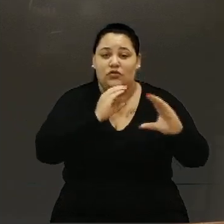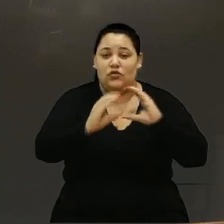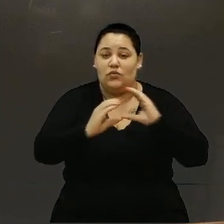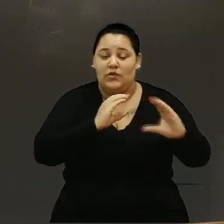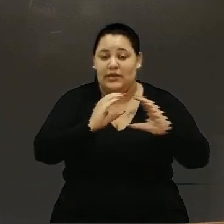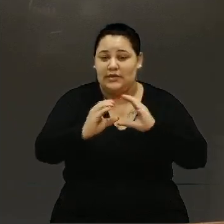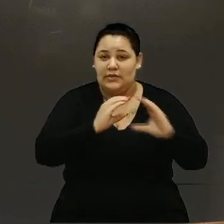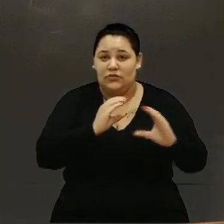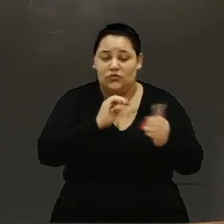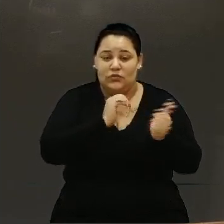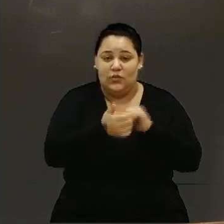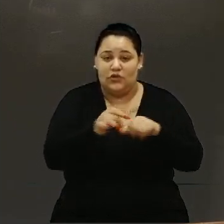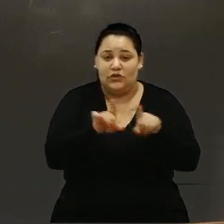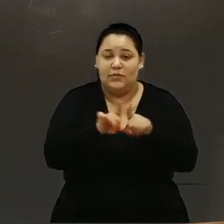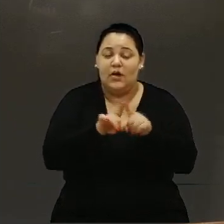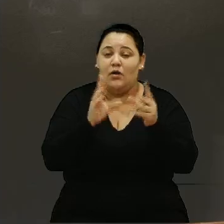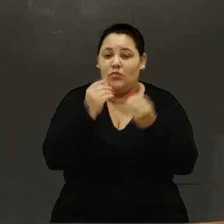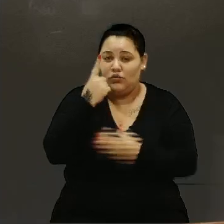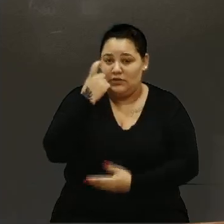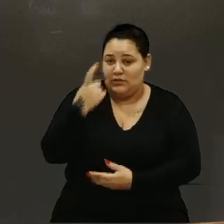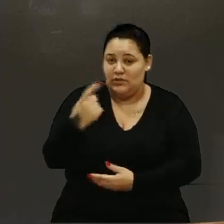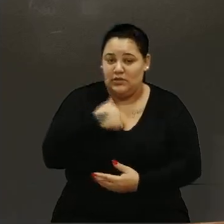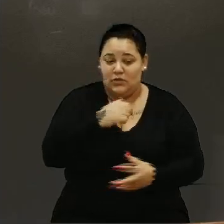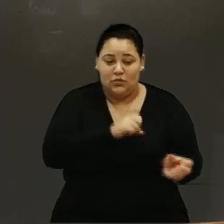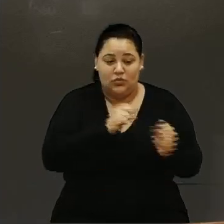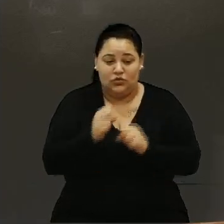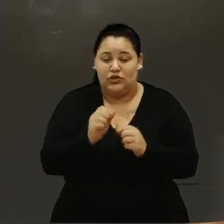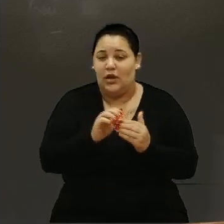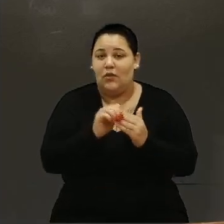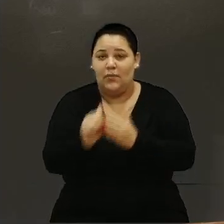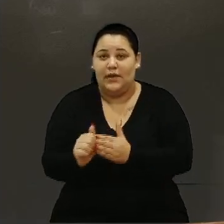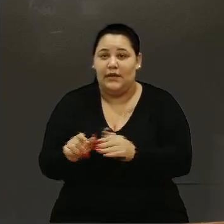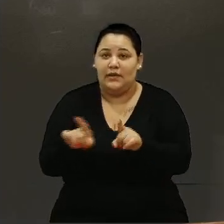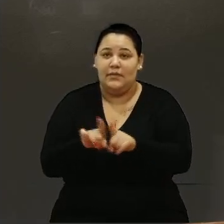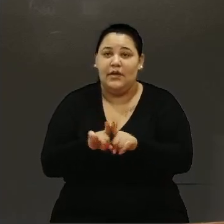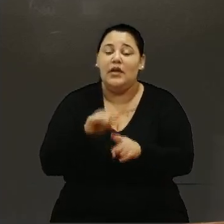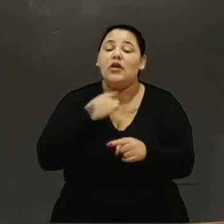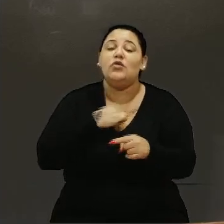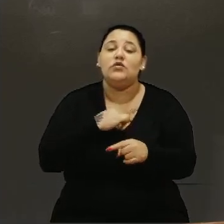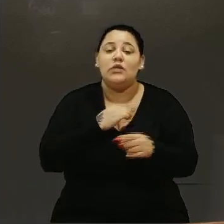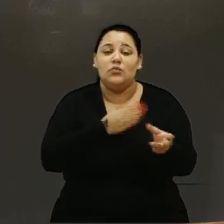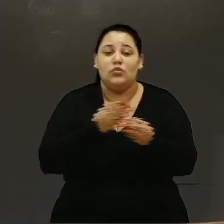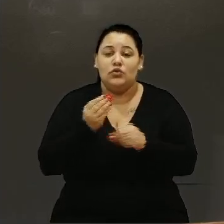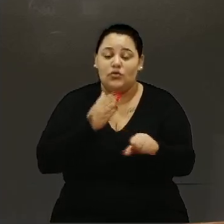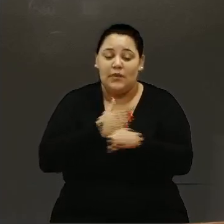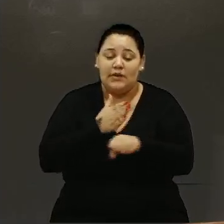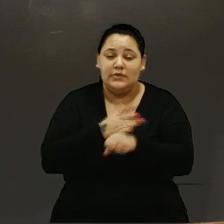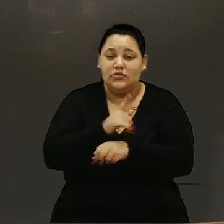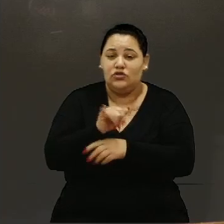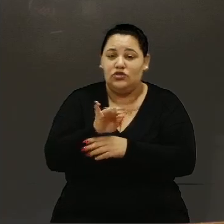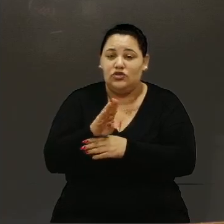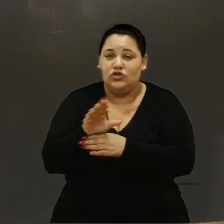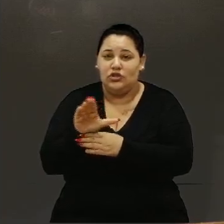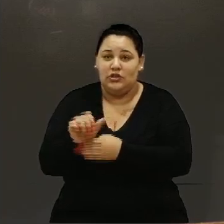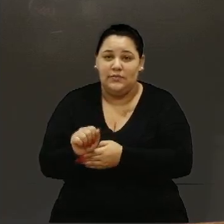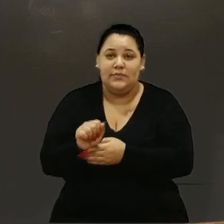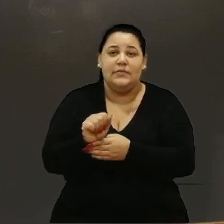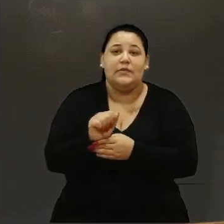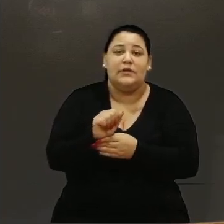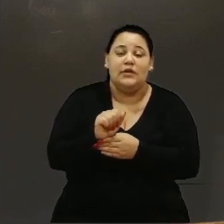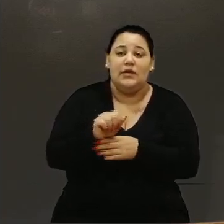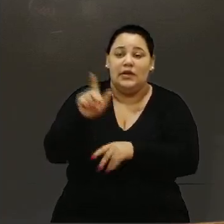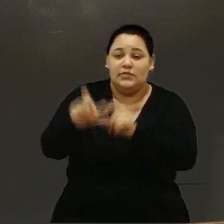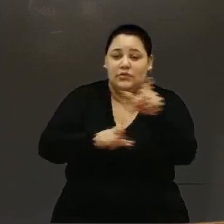muito importante, muito interessante, pude acompanhar à noite, gostei muito das participações do Giba, também do Alex Bagé, do Boleiro, do pessoal do Caxias,